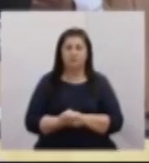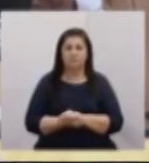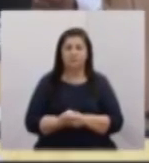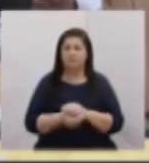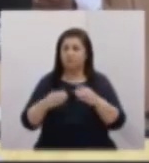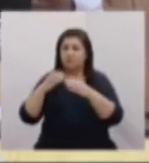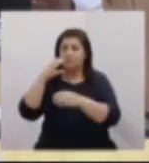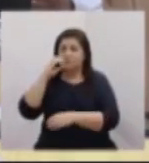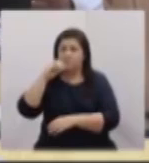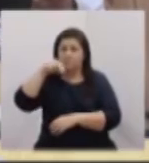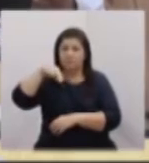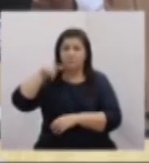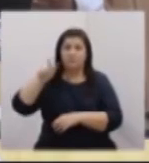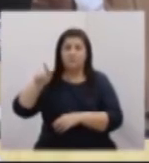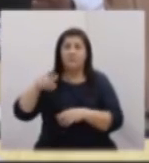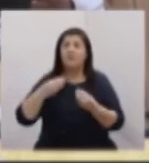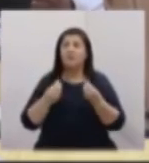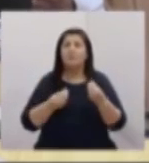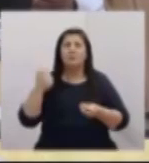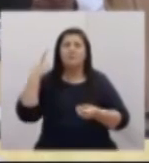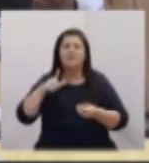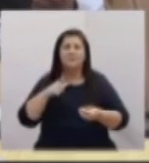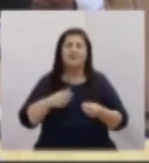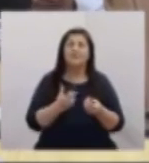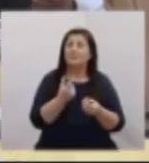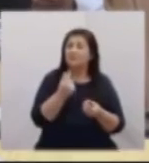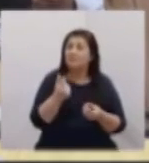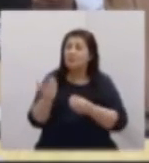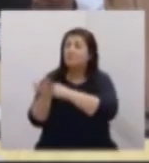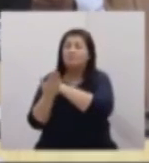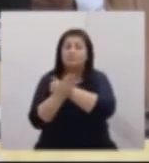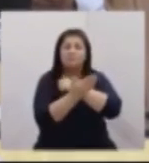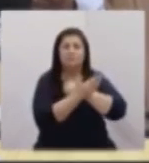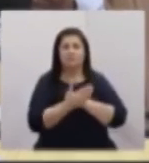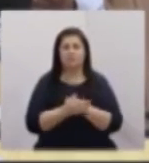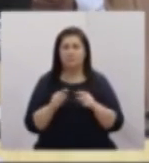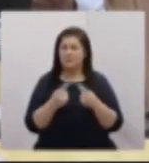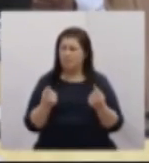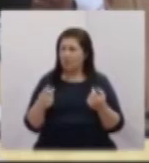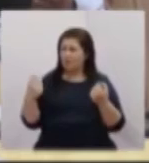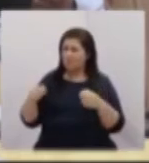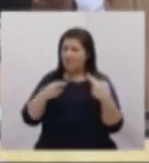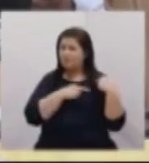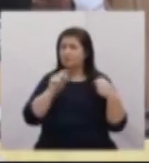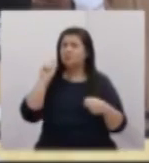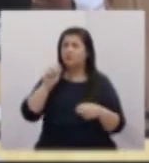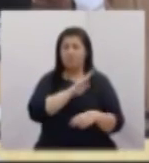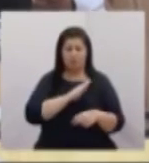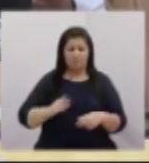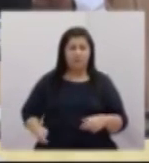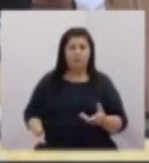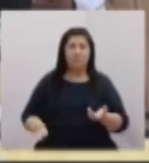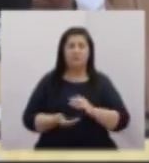ONGs vivem de doações, fazendo o trabalho que deveria ser realizado pelo poder público, no que tange ao recolhimento de animais